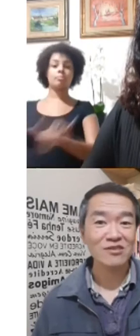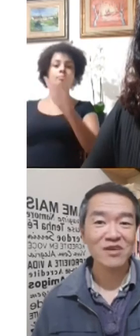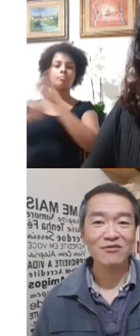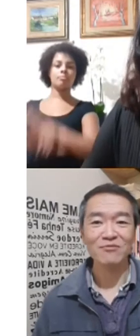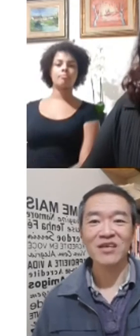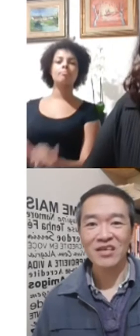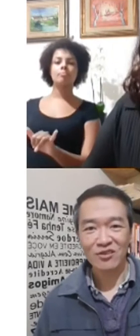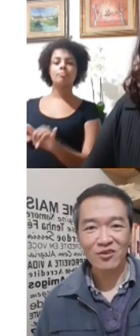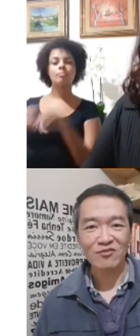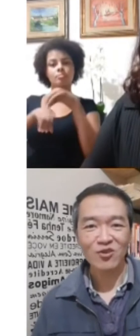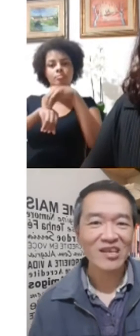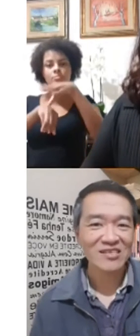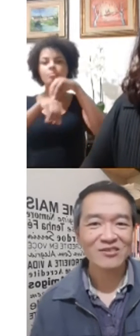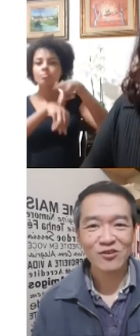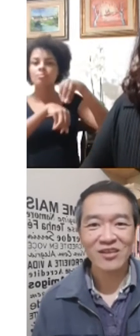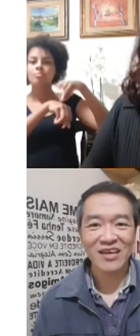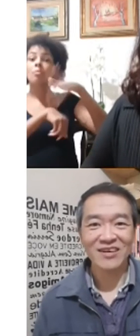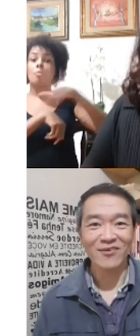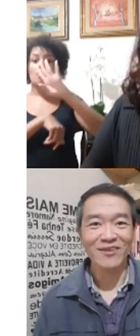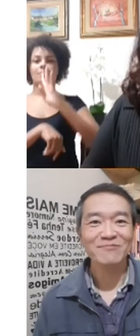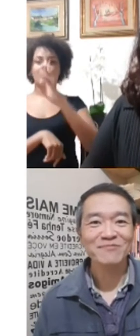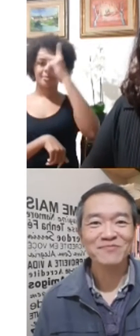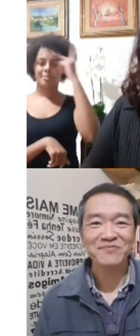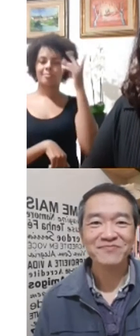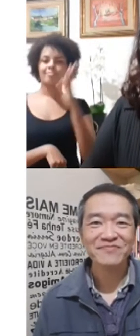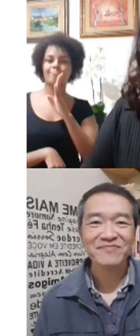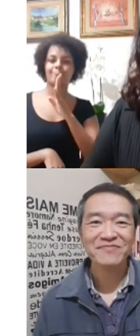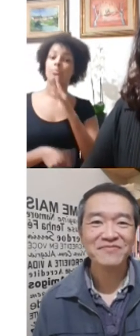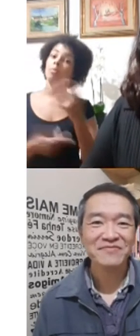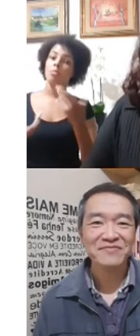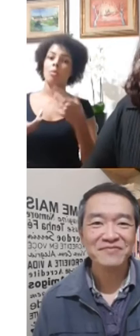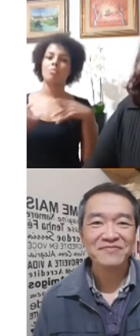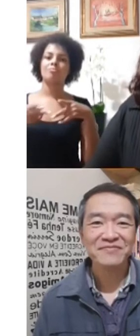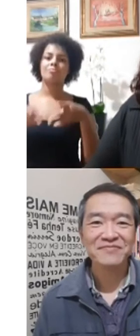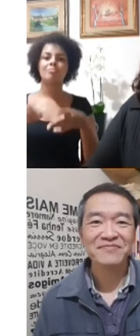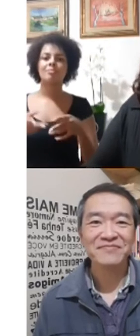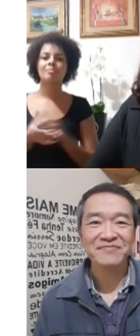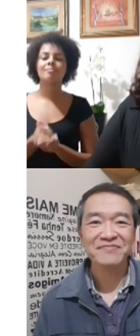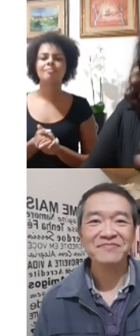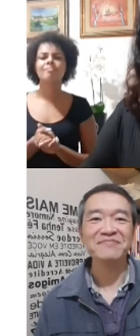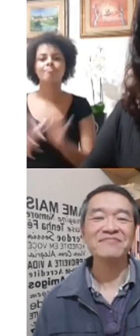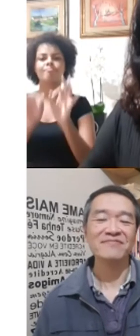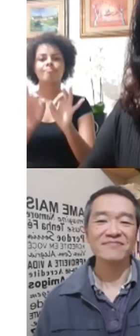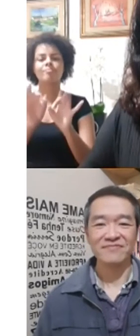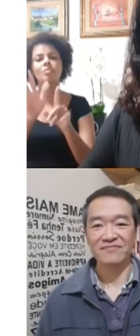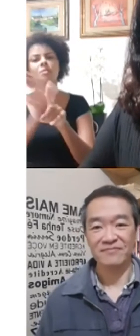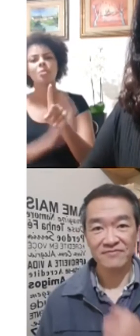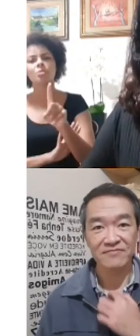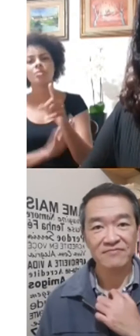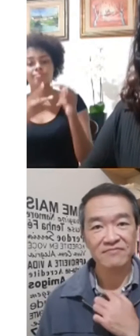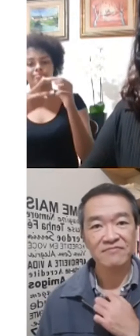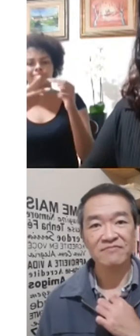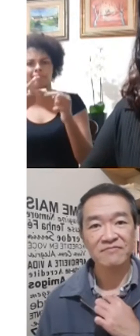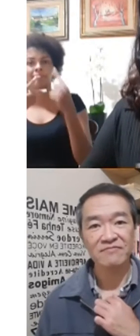gente com conhecimento. Então, estou nessa jornada agora. Com certeza. Ricardo, duas coisas